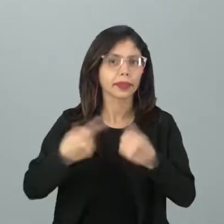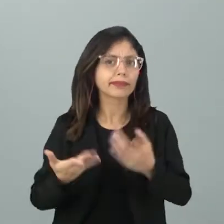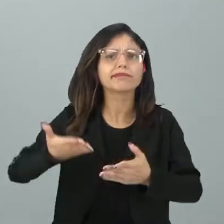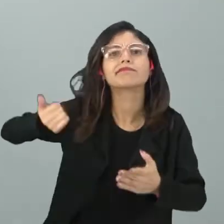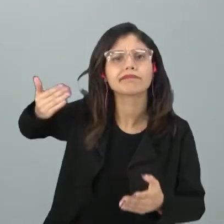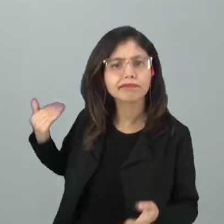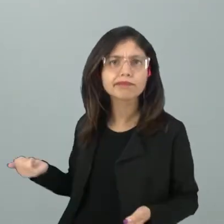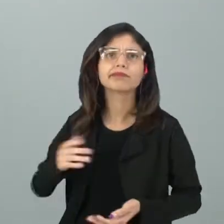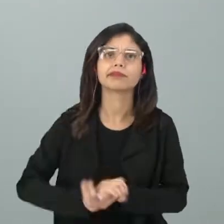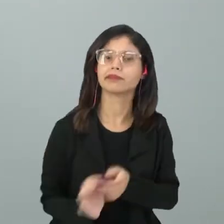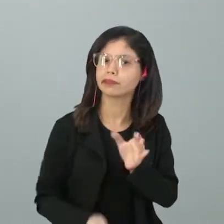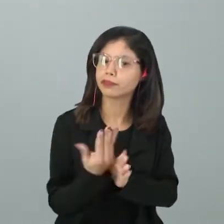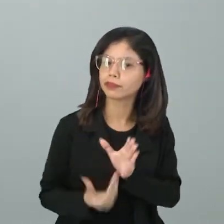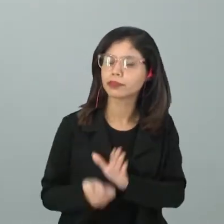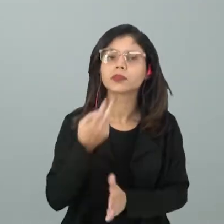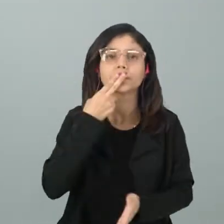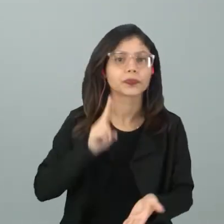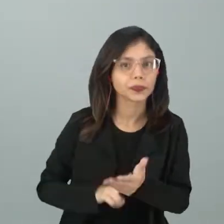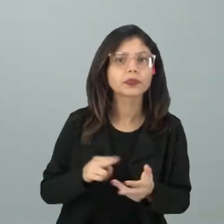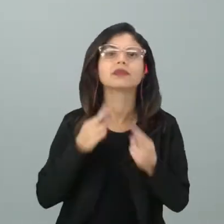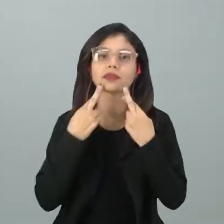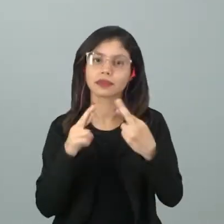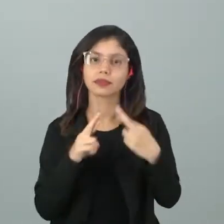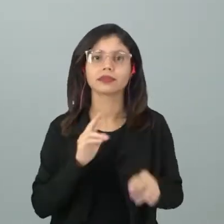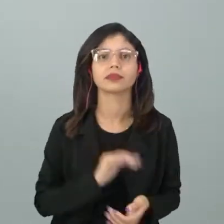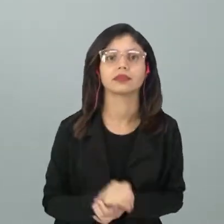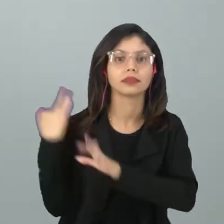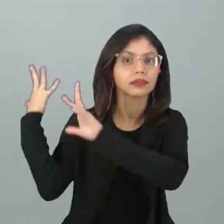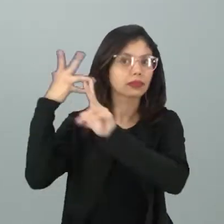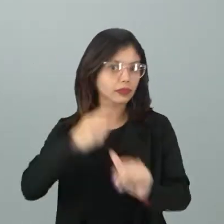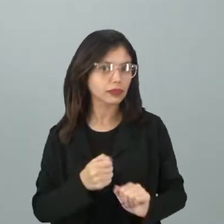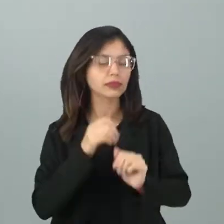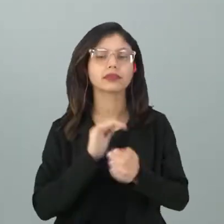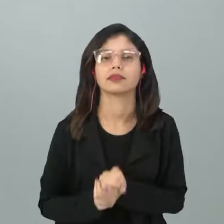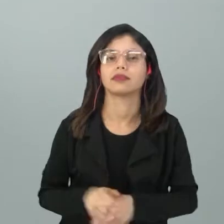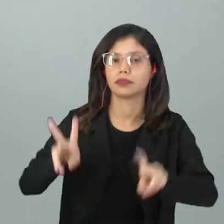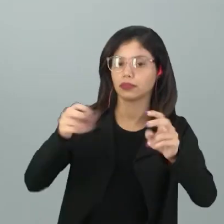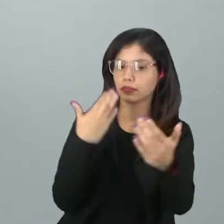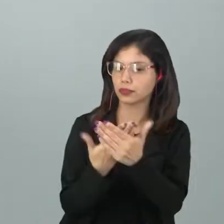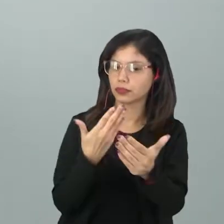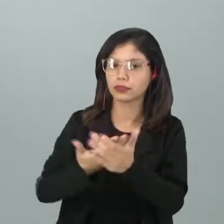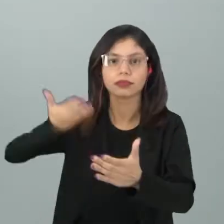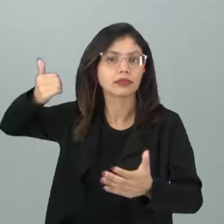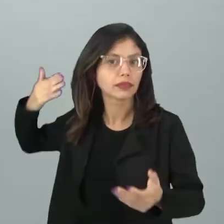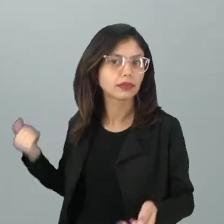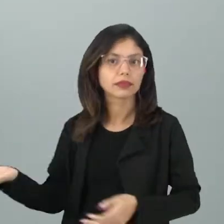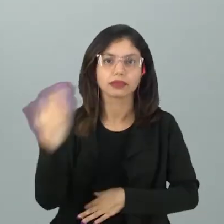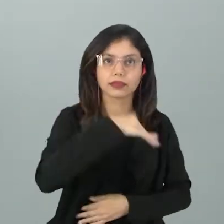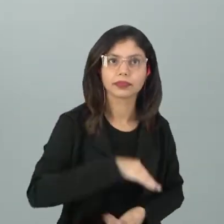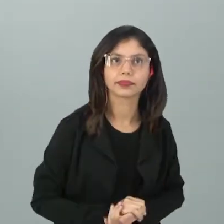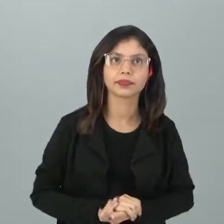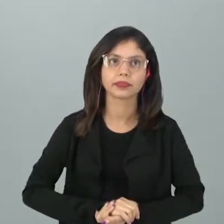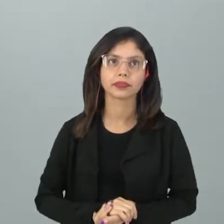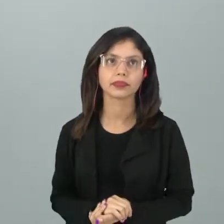antes de a gente falar dessa produção da carta, a gente vai recapitular sobre a aula anterior. Vamos lá